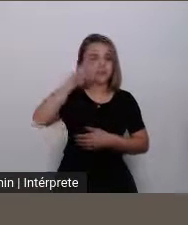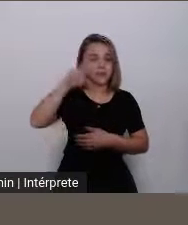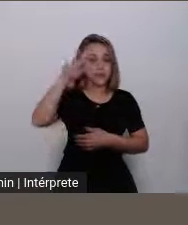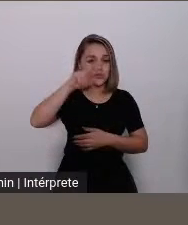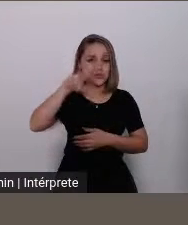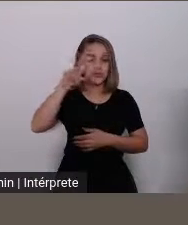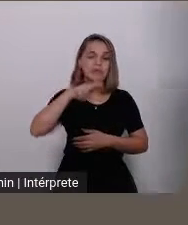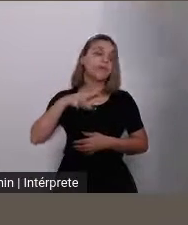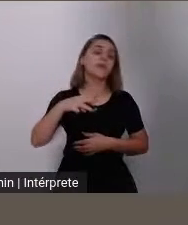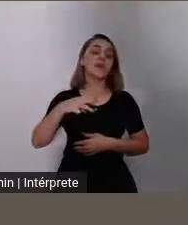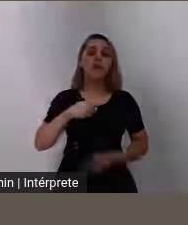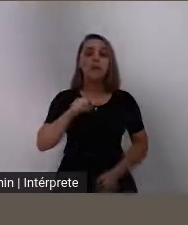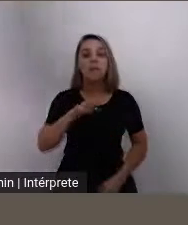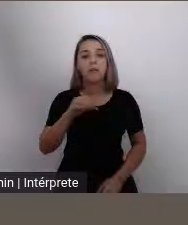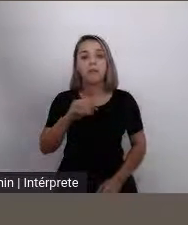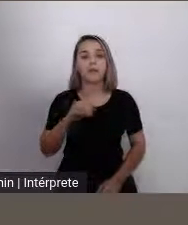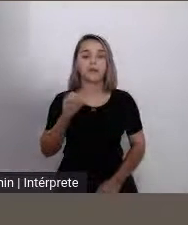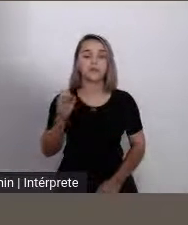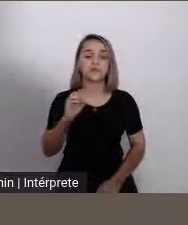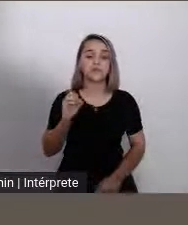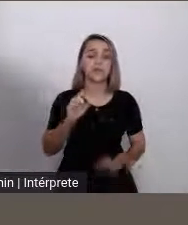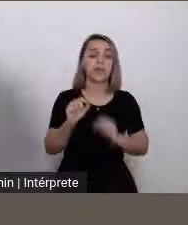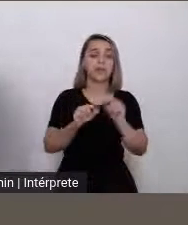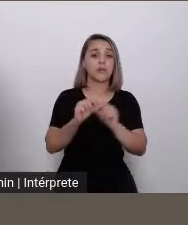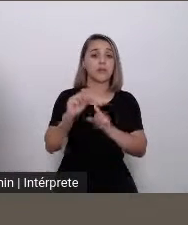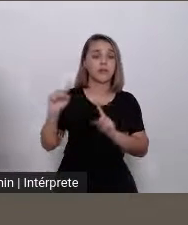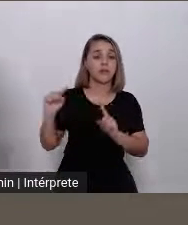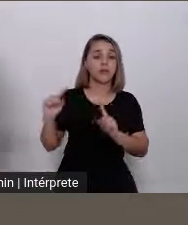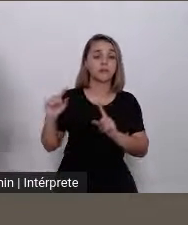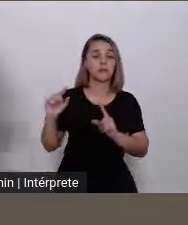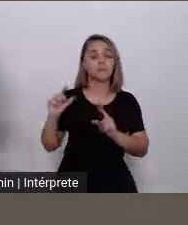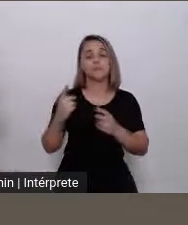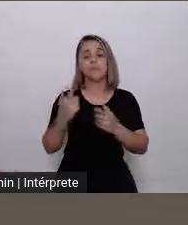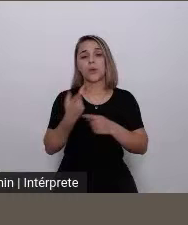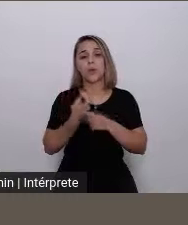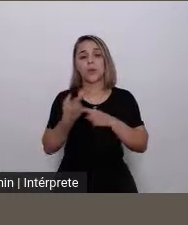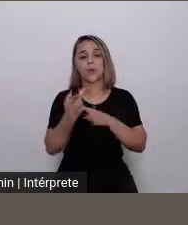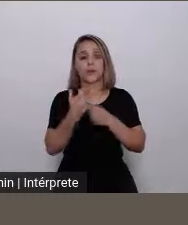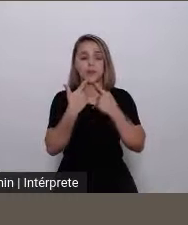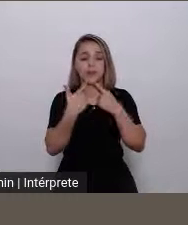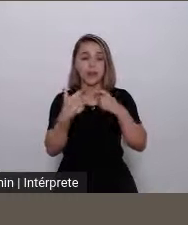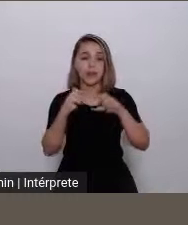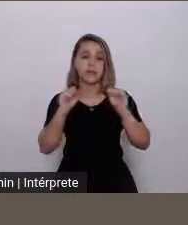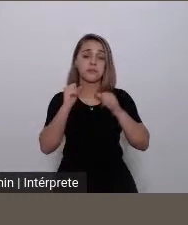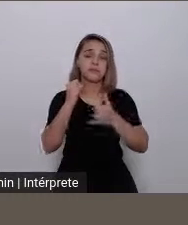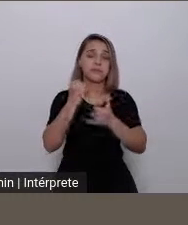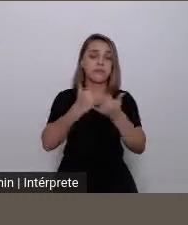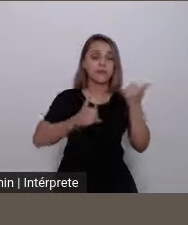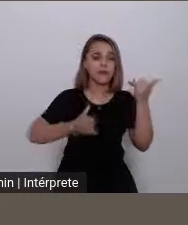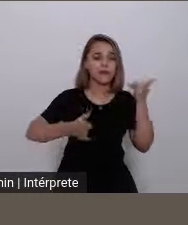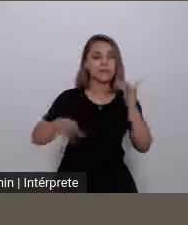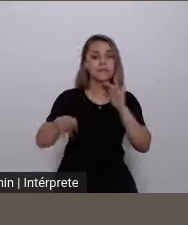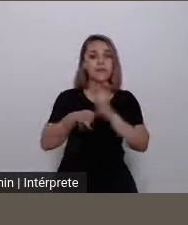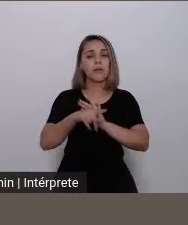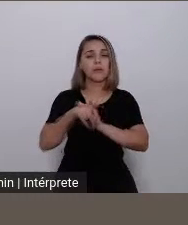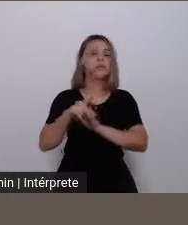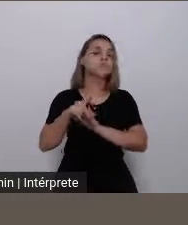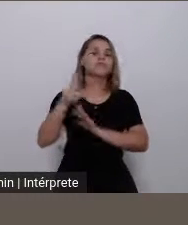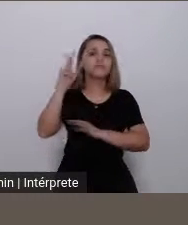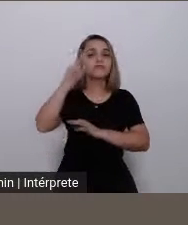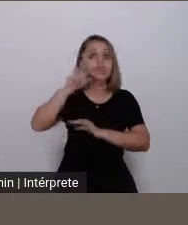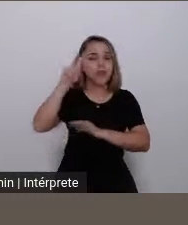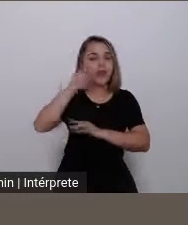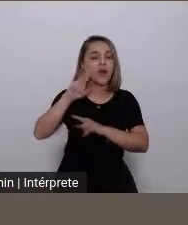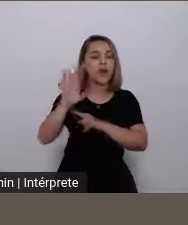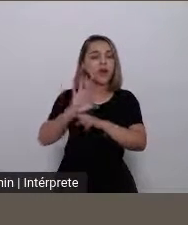Zero, em que ele buscava uma linguagem que se aproximasse da estrutura de um roteiro cinematográfico. Ele, inclusive,